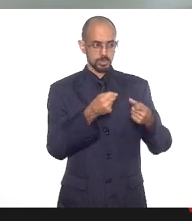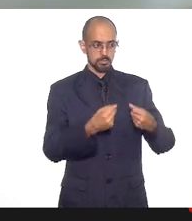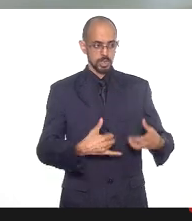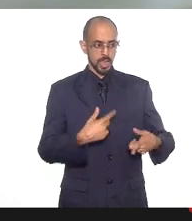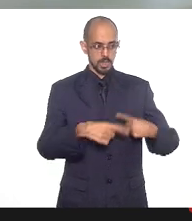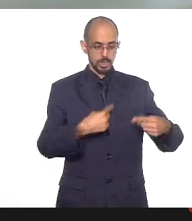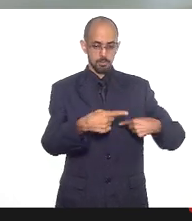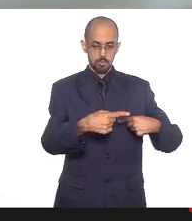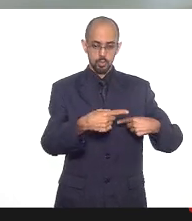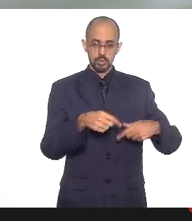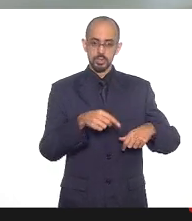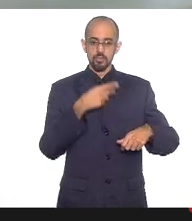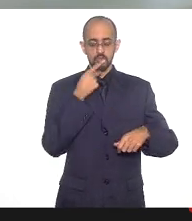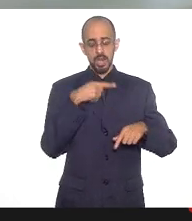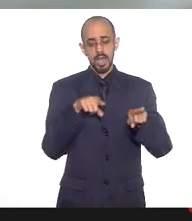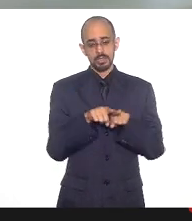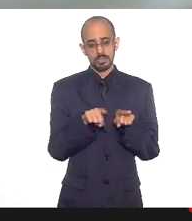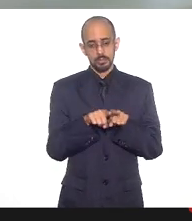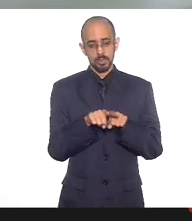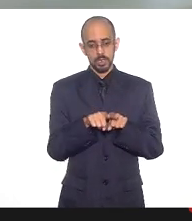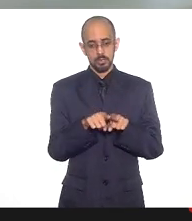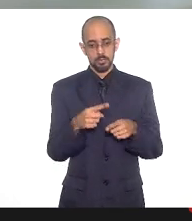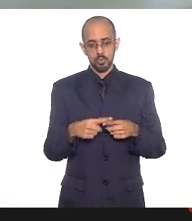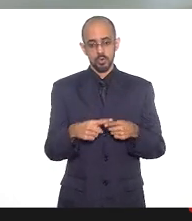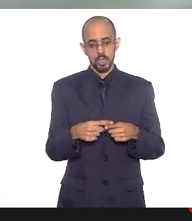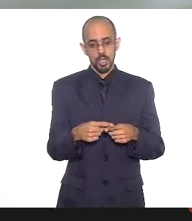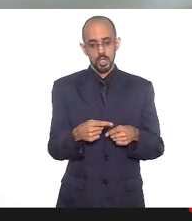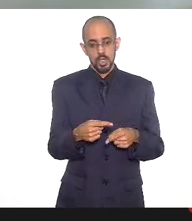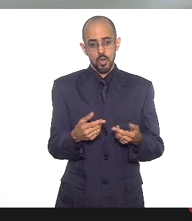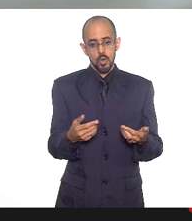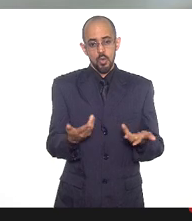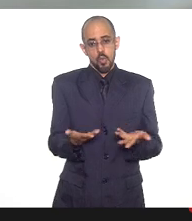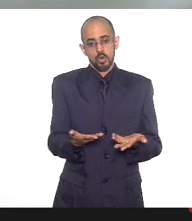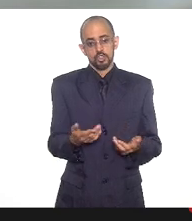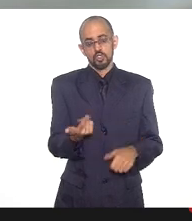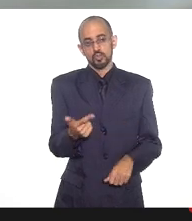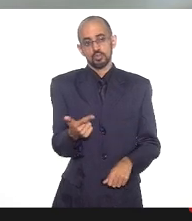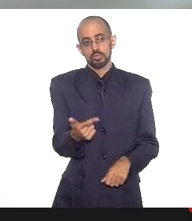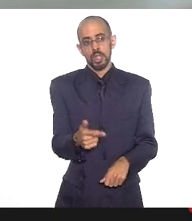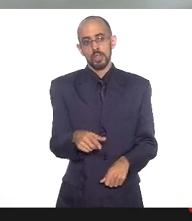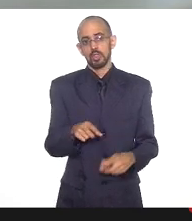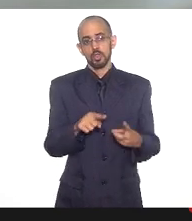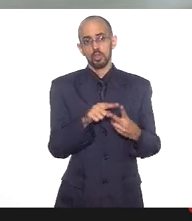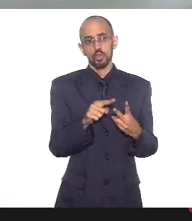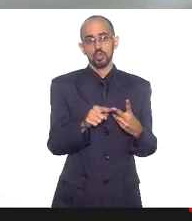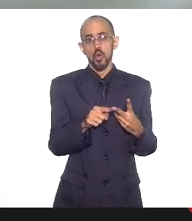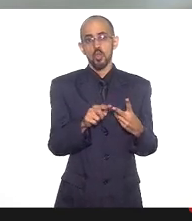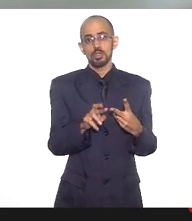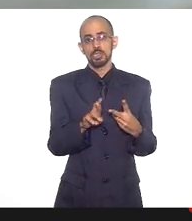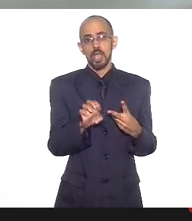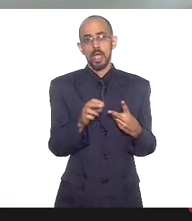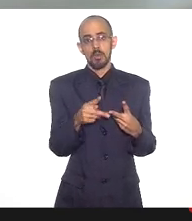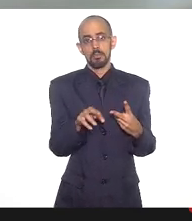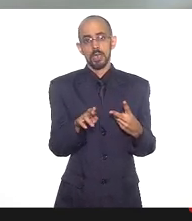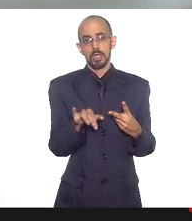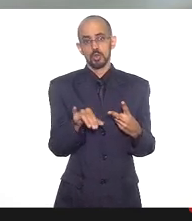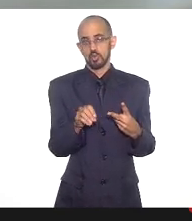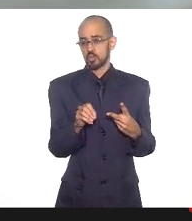abordasse essa questão. Não existem mais dois Repetros, existe só um Repetro, que é o Repetro